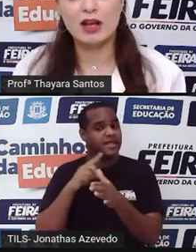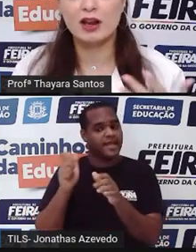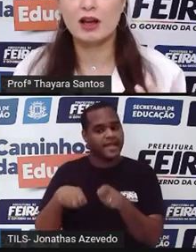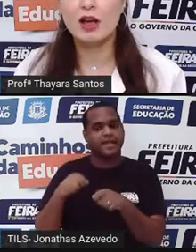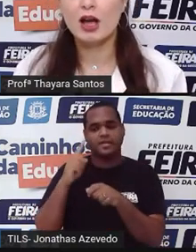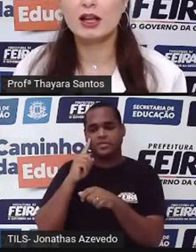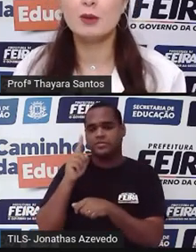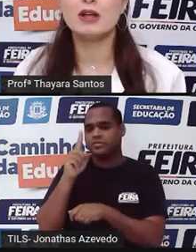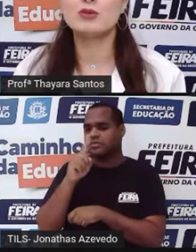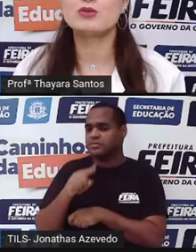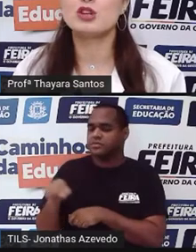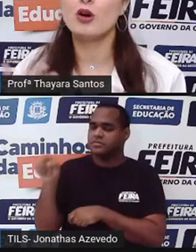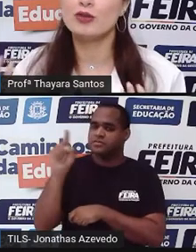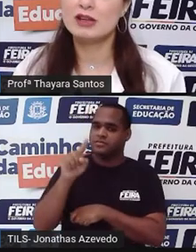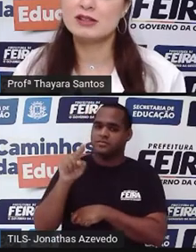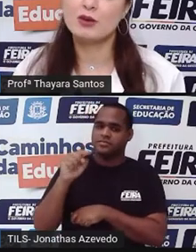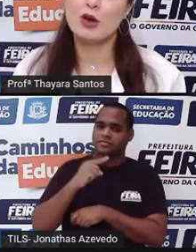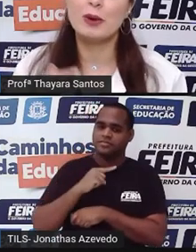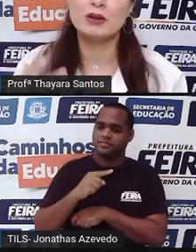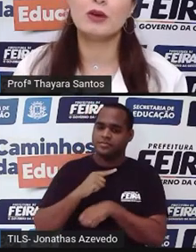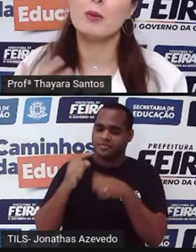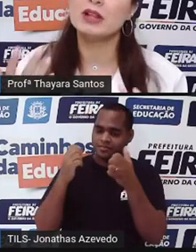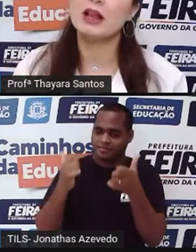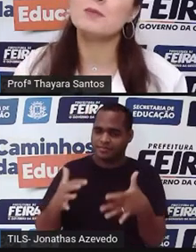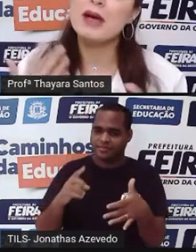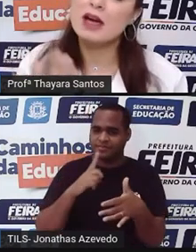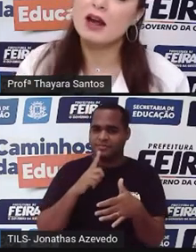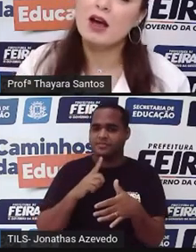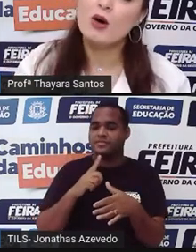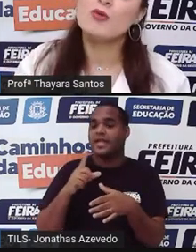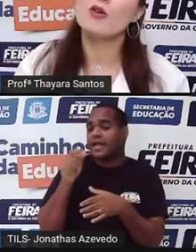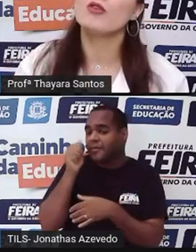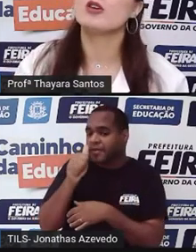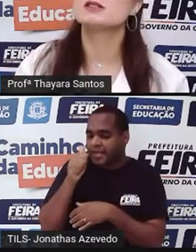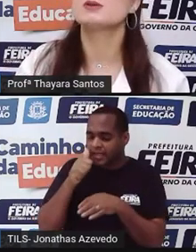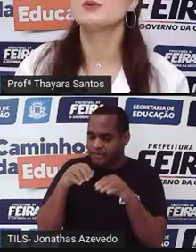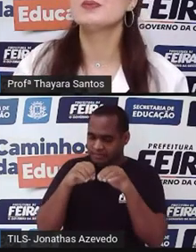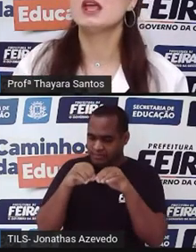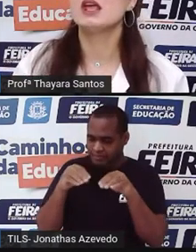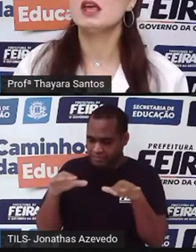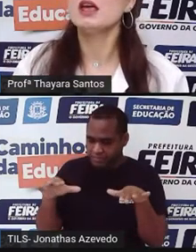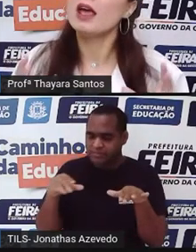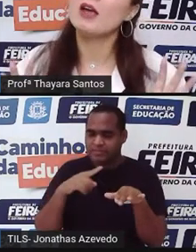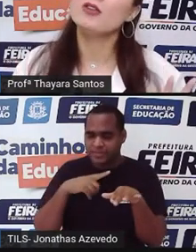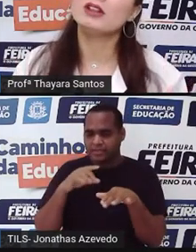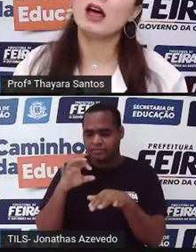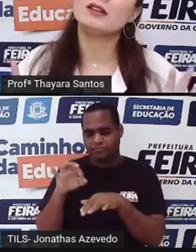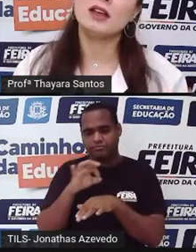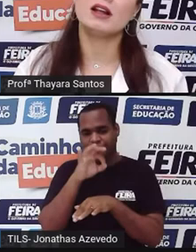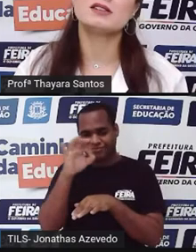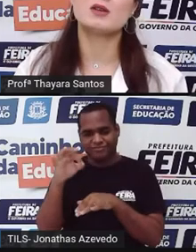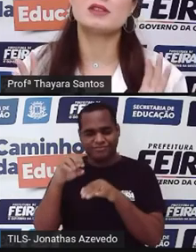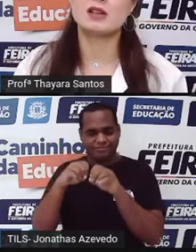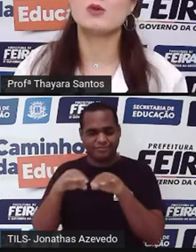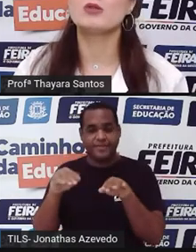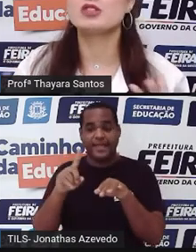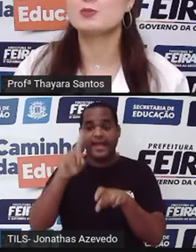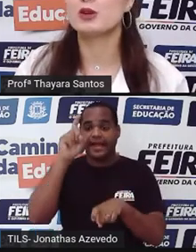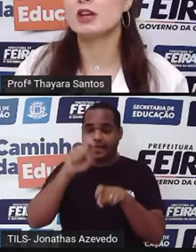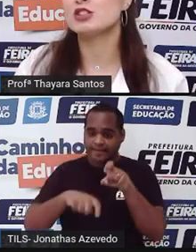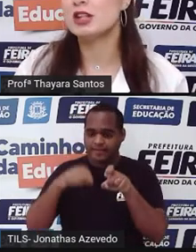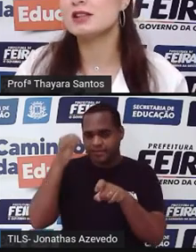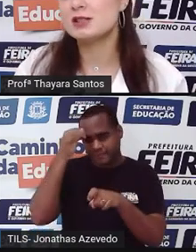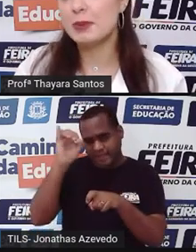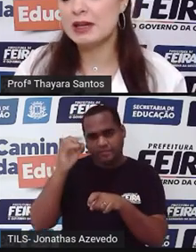né com aquela aquele período de ovulação que é o período que a mulher libera o avó se Tom e evitar ter relação